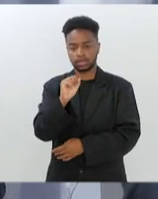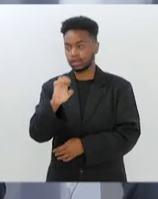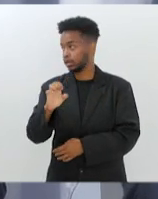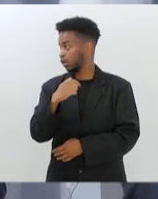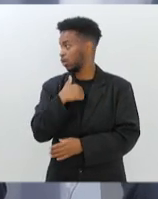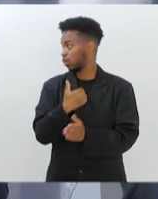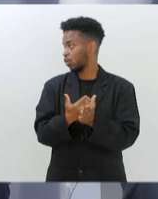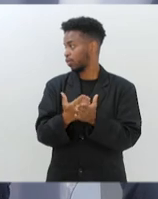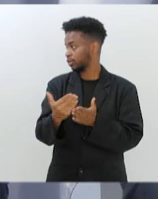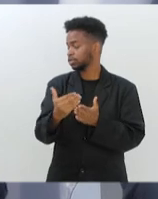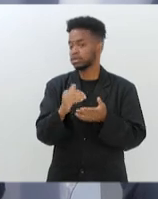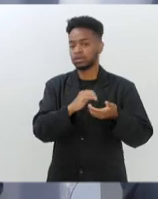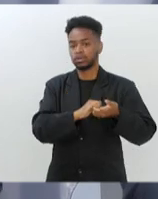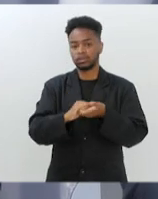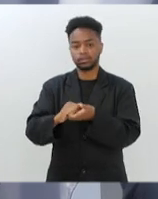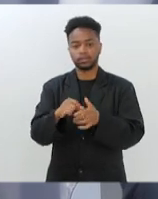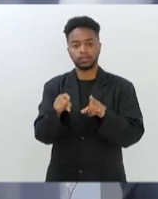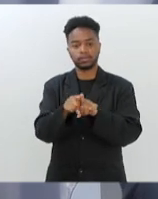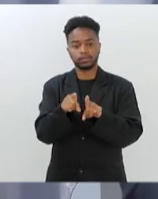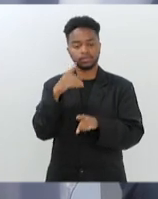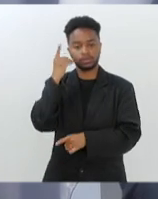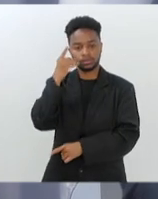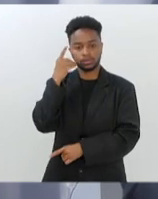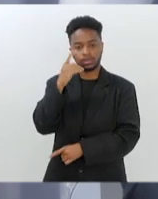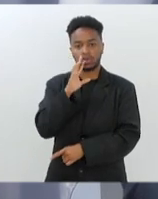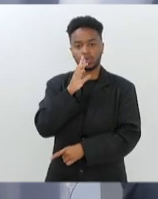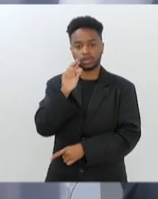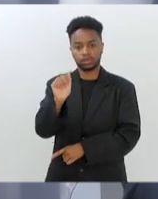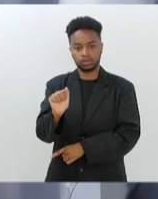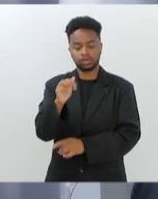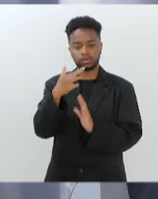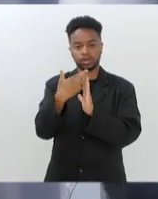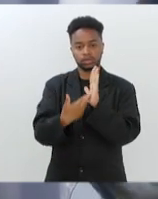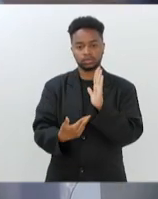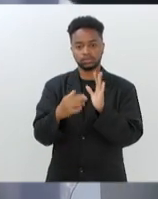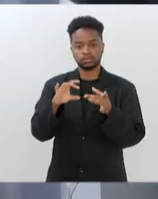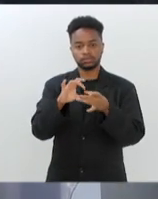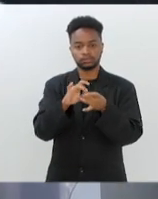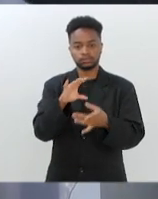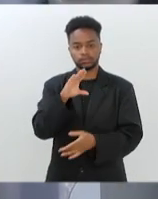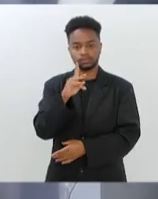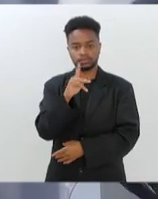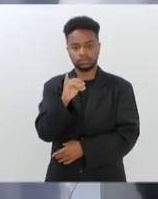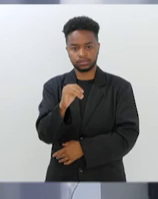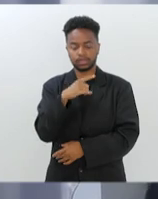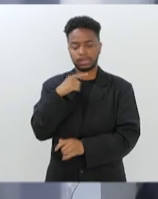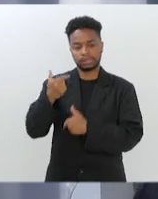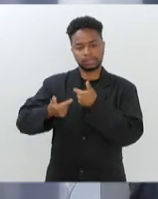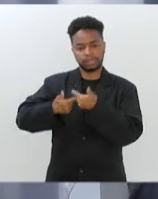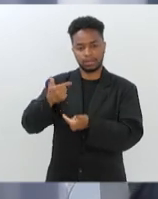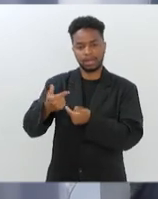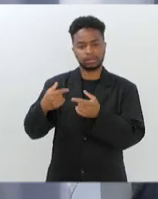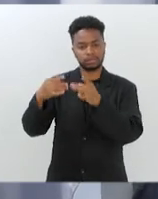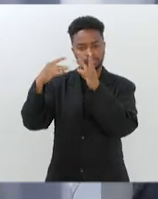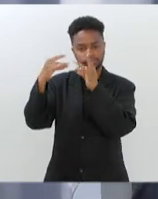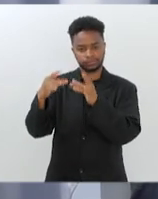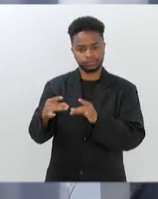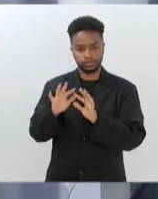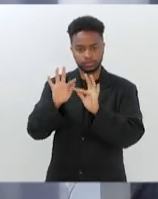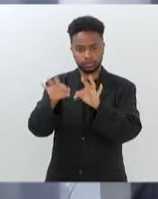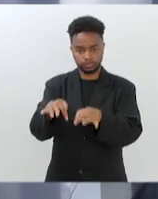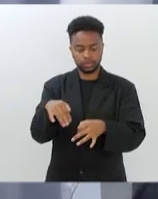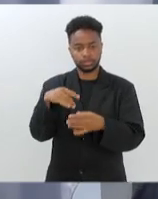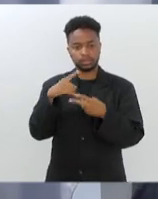também cumprimentando Deputado Rodrigo Amorim relator dessa CPI que vai ter muito trabalho ao final Deputado